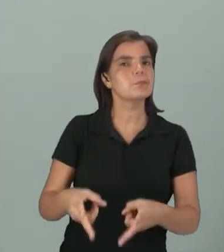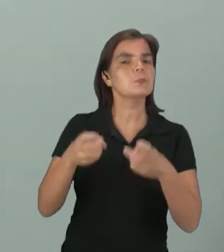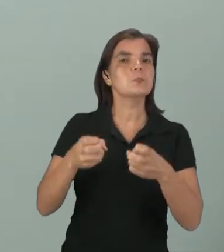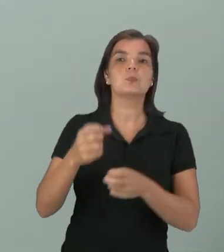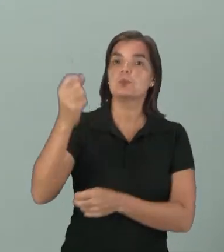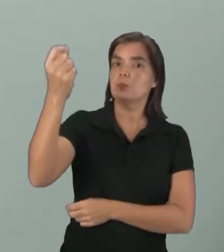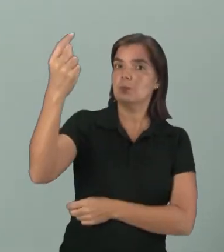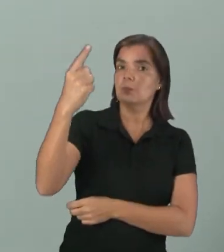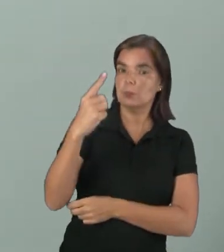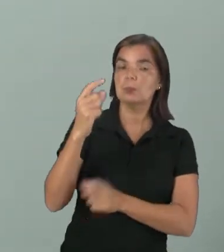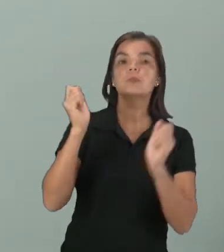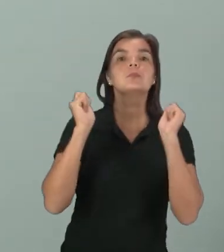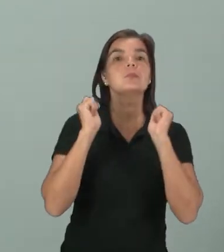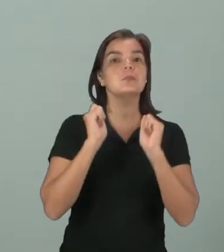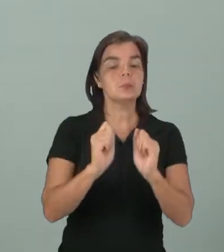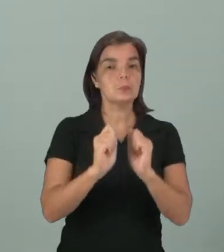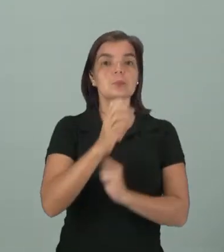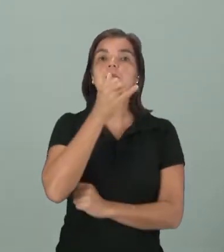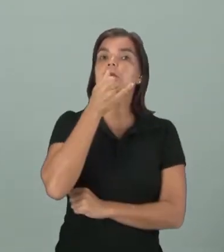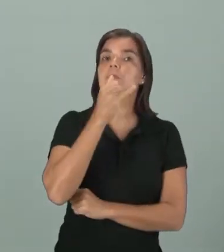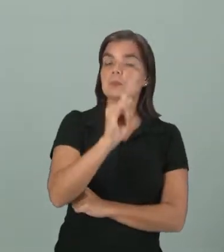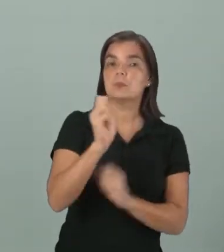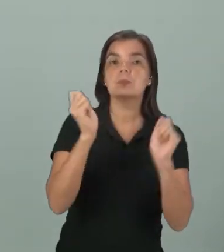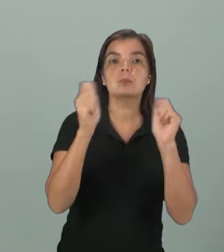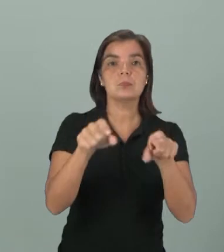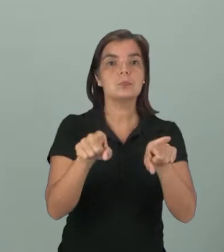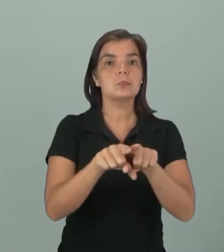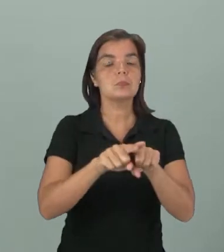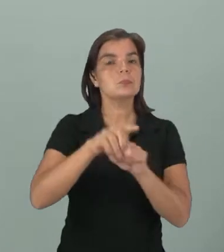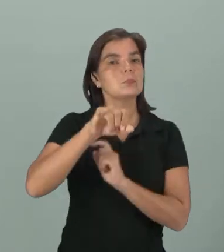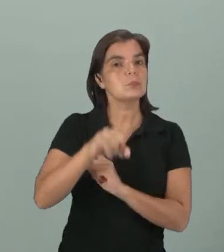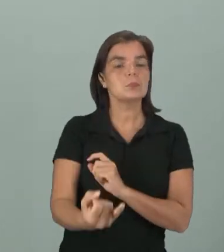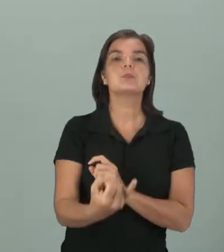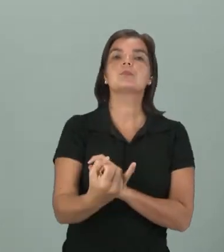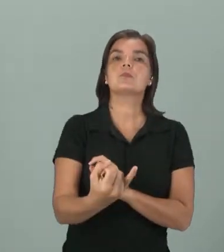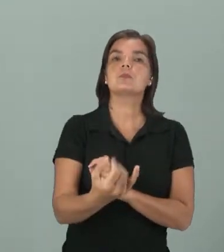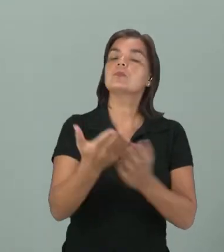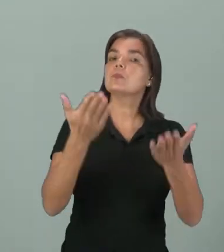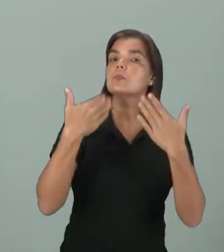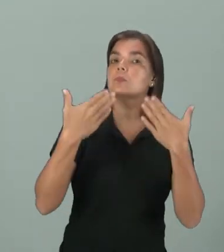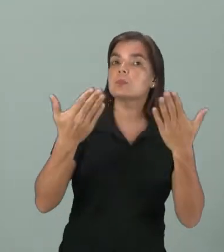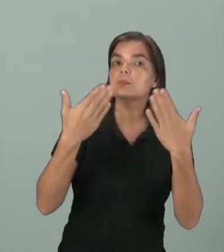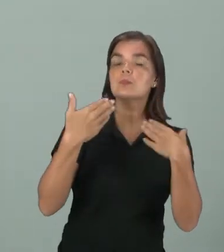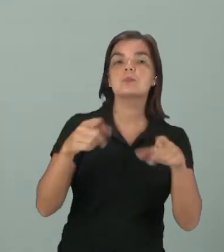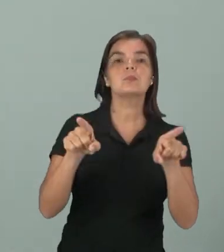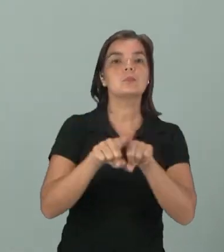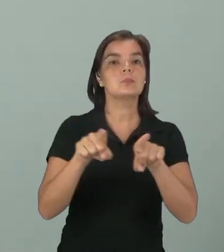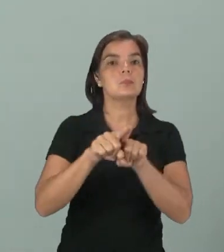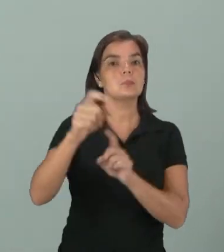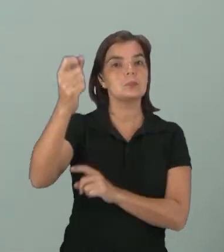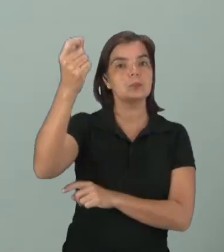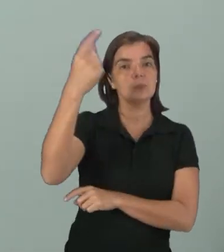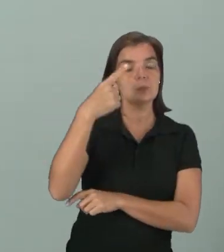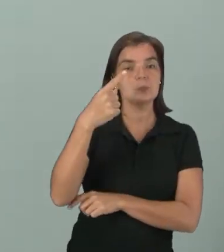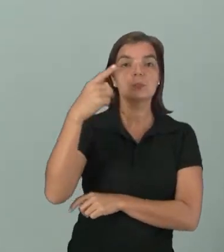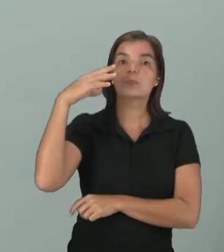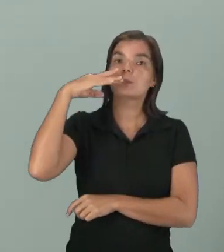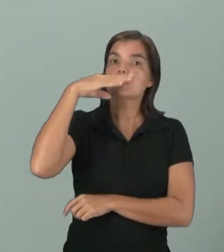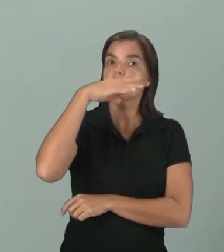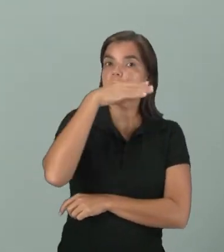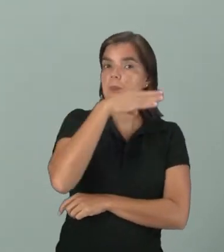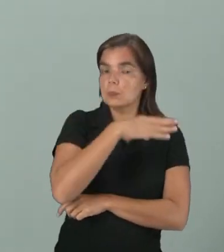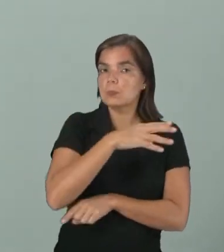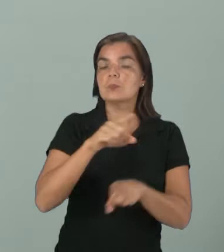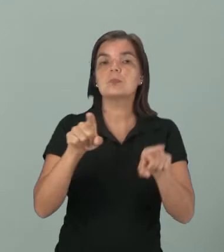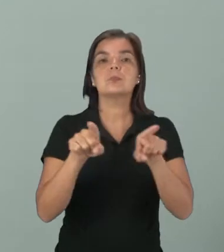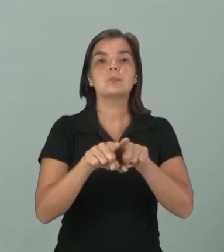o sol poderia ser uma fonte de energia que poderia ser aproveitada. E o calor do sol era aproveitado para aquecer